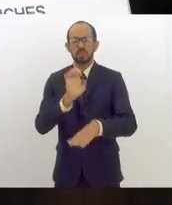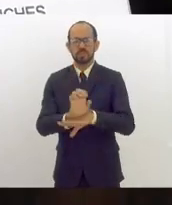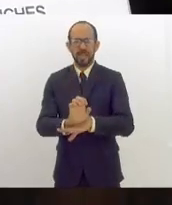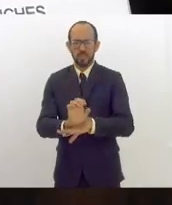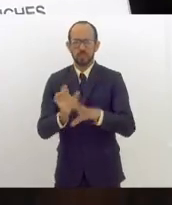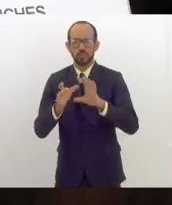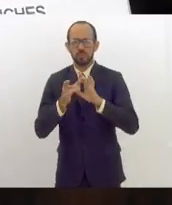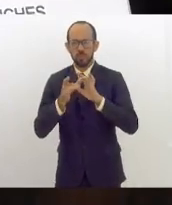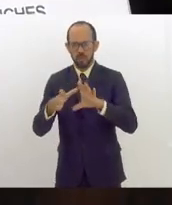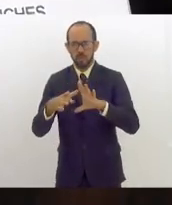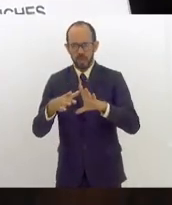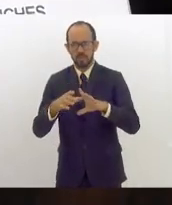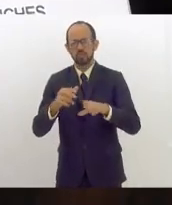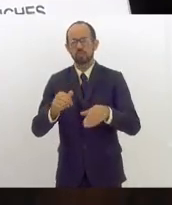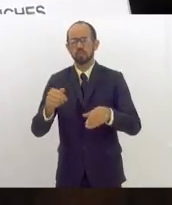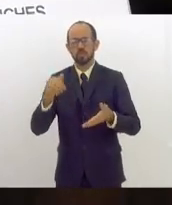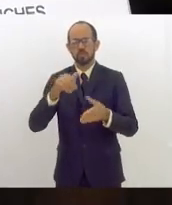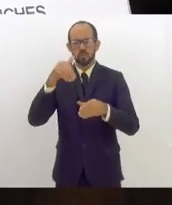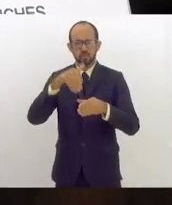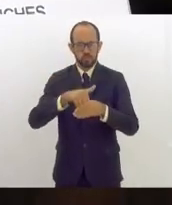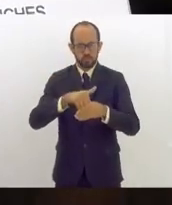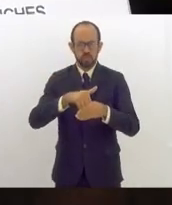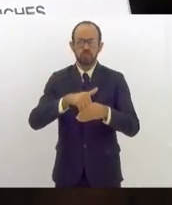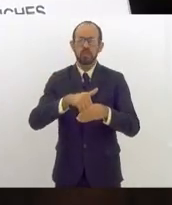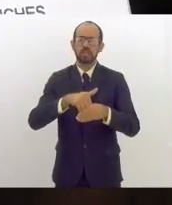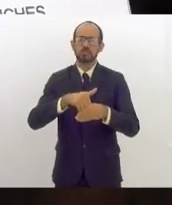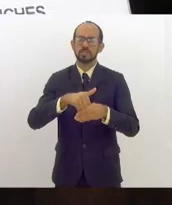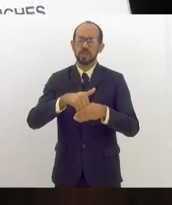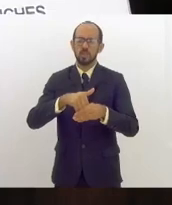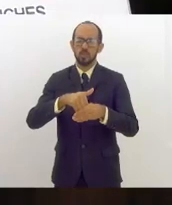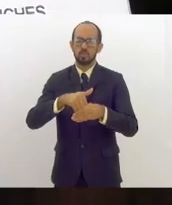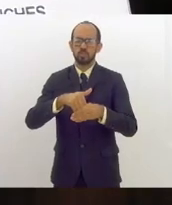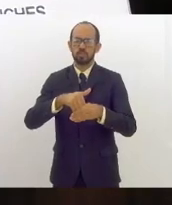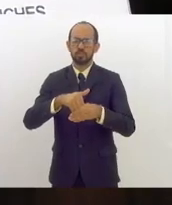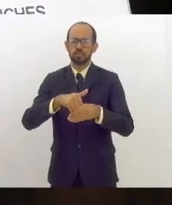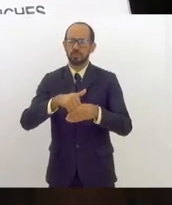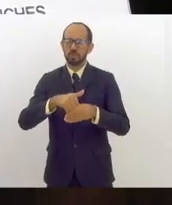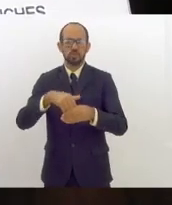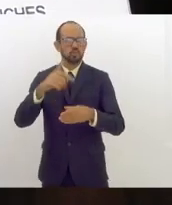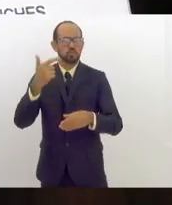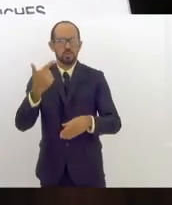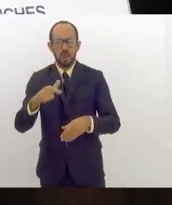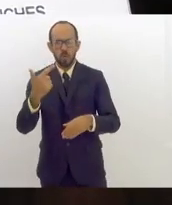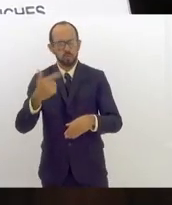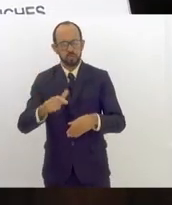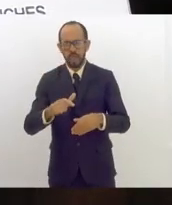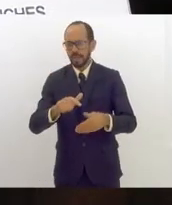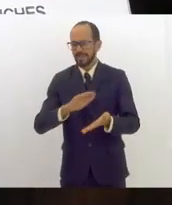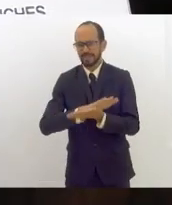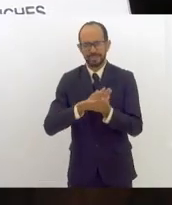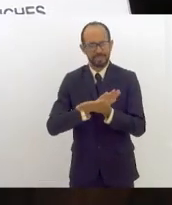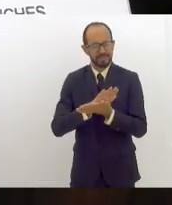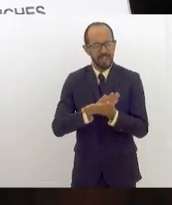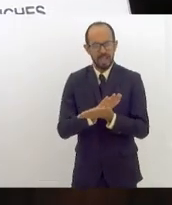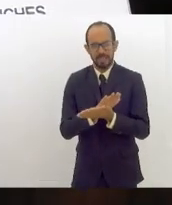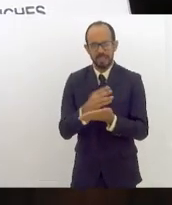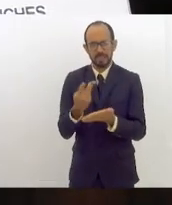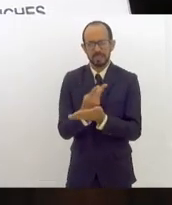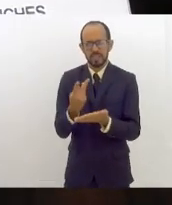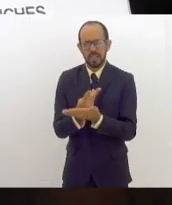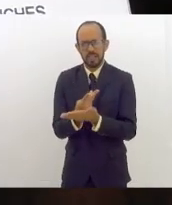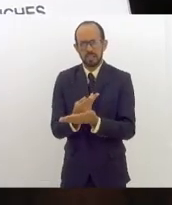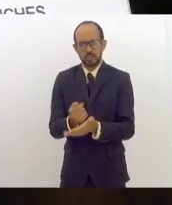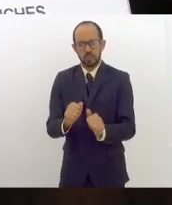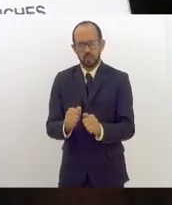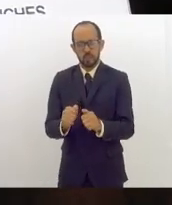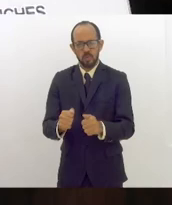no mundo da Defesa das urnas do resultado das eleições isso não tem nenhuma incompatibilidade né com afastamento né